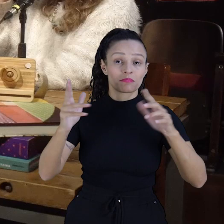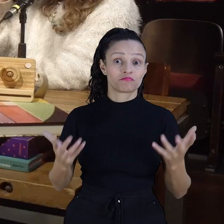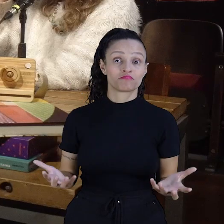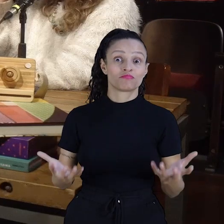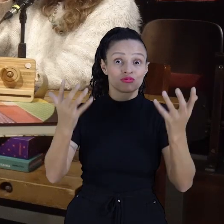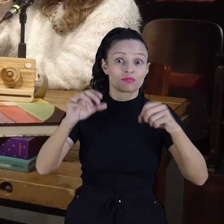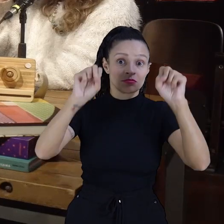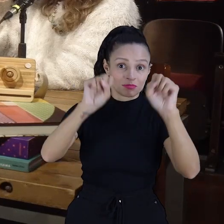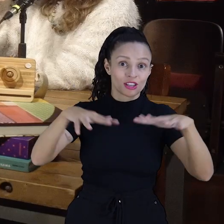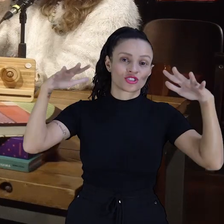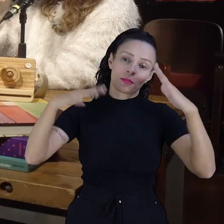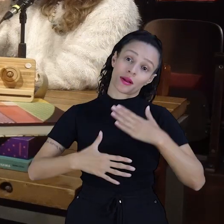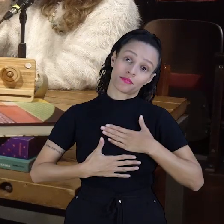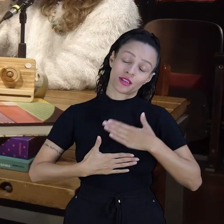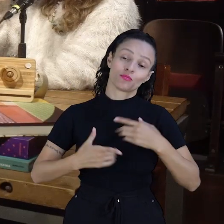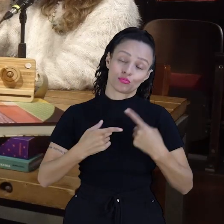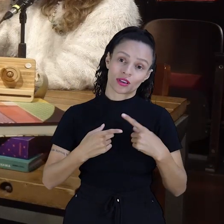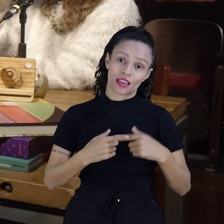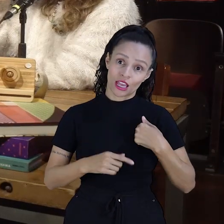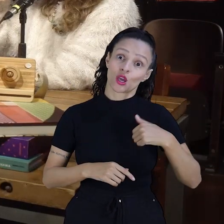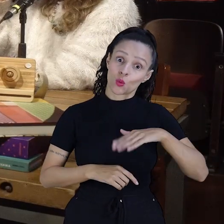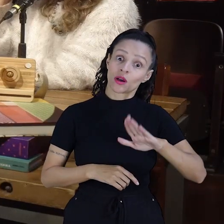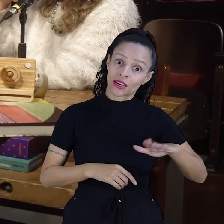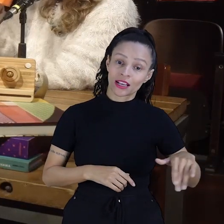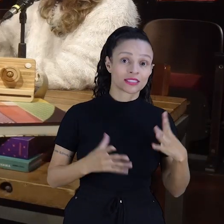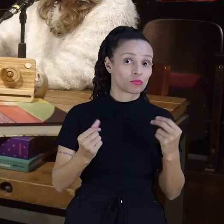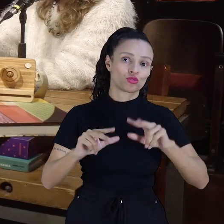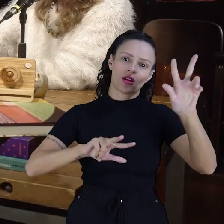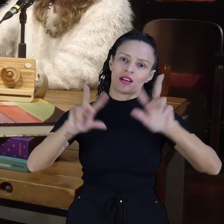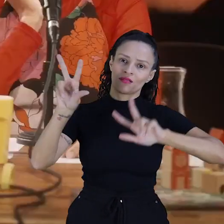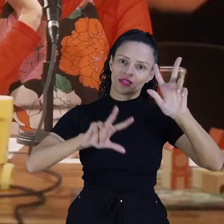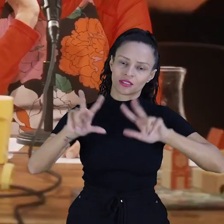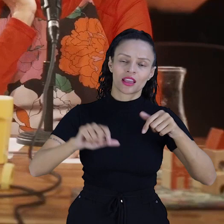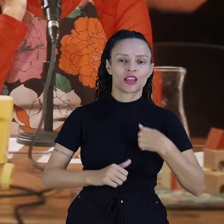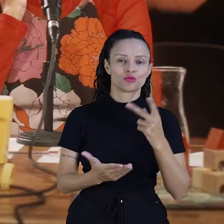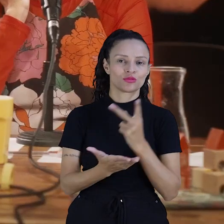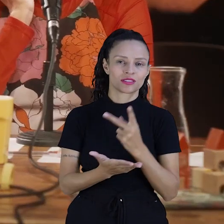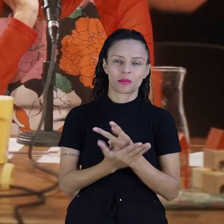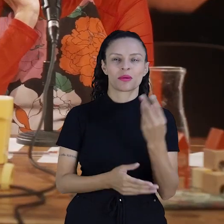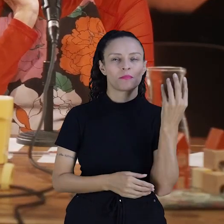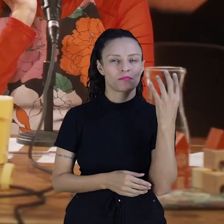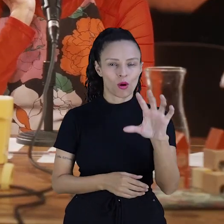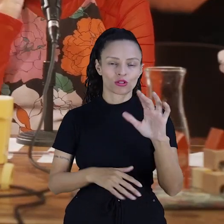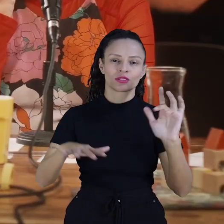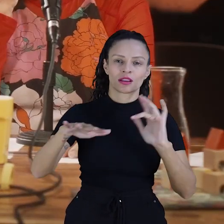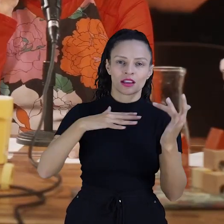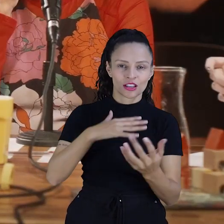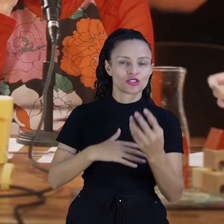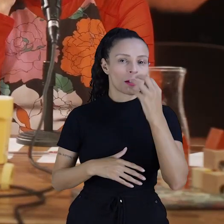onírica do Carnaval, a magia, pelo menos tem para mim, porque eu fui uma criança muito carnavalesca. Então, assim, eu sempre posto na minha rede